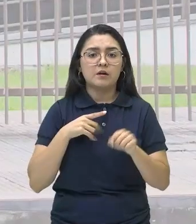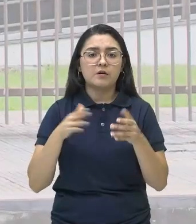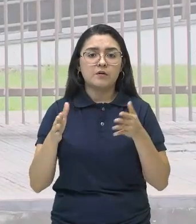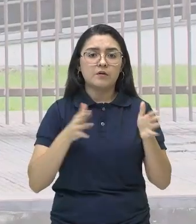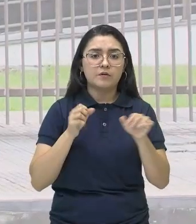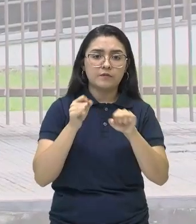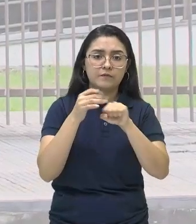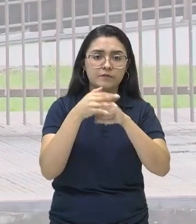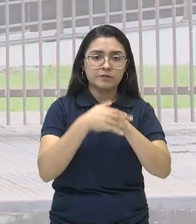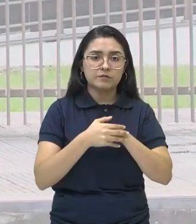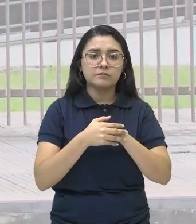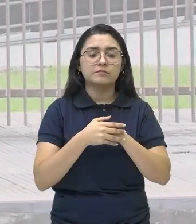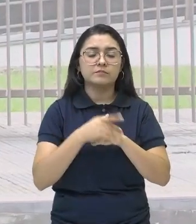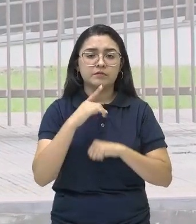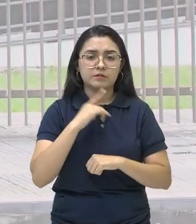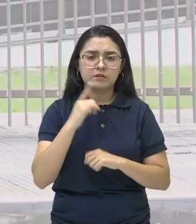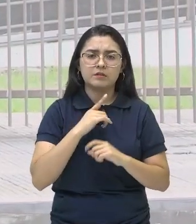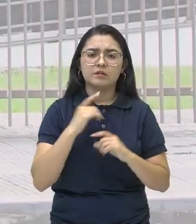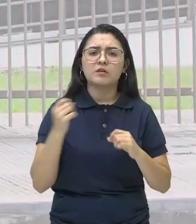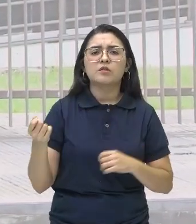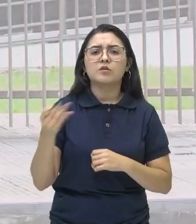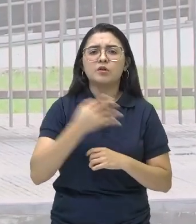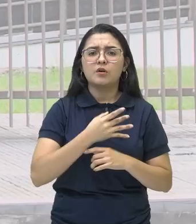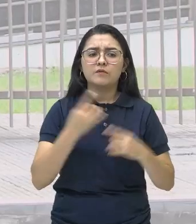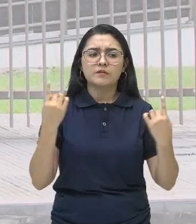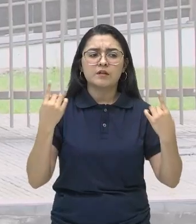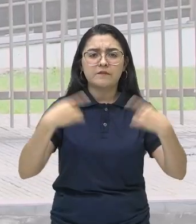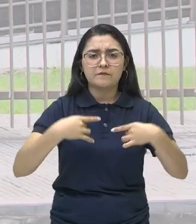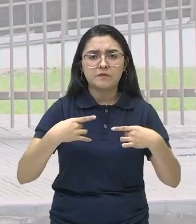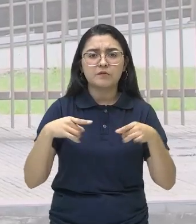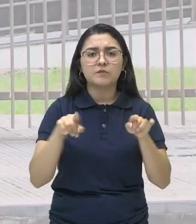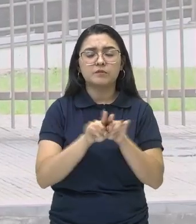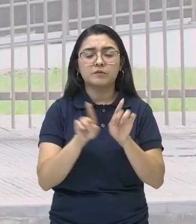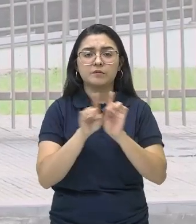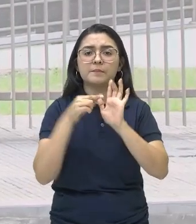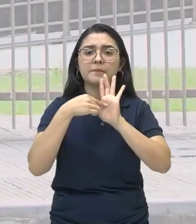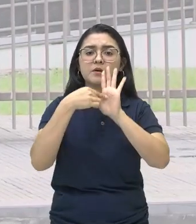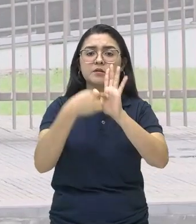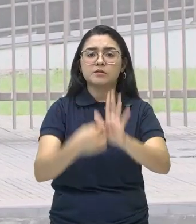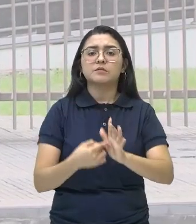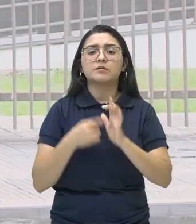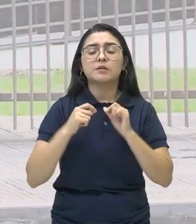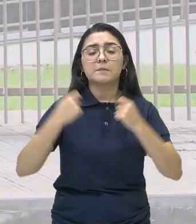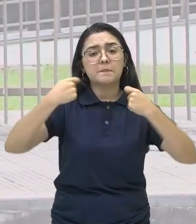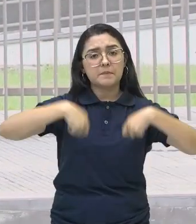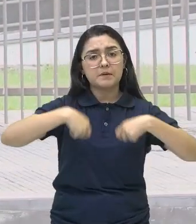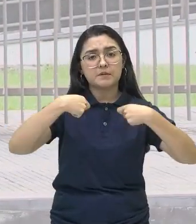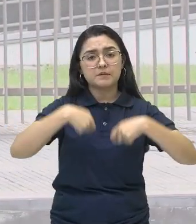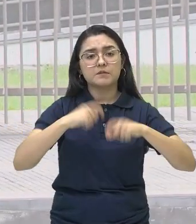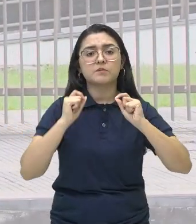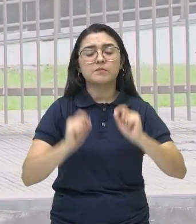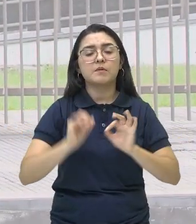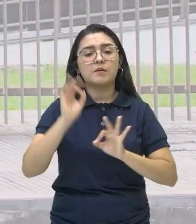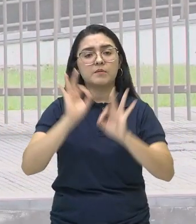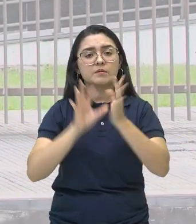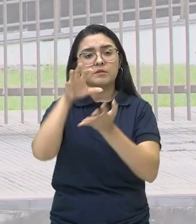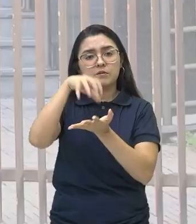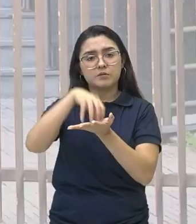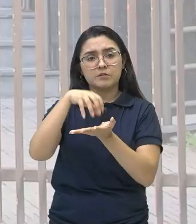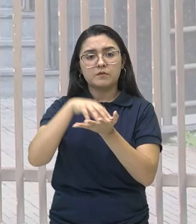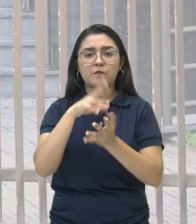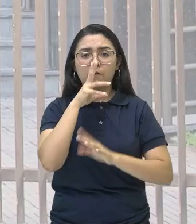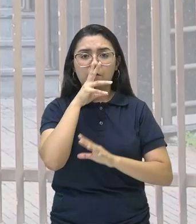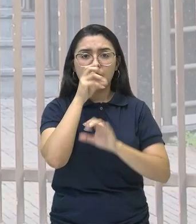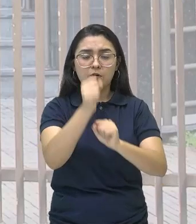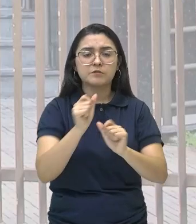que trouxe novos desafios, evidenciando a necessidade de uma organização forte